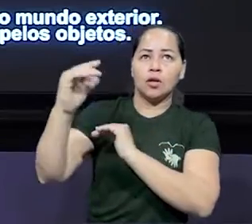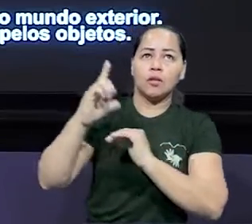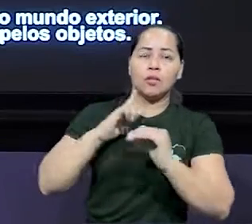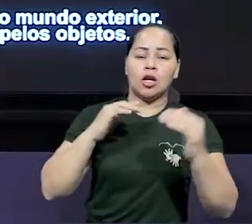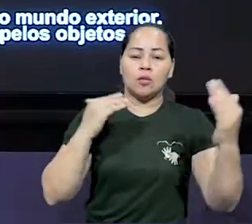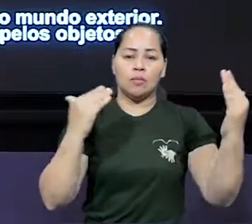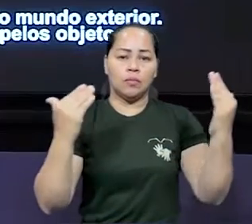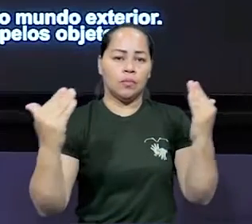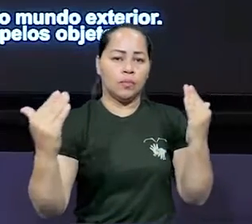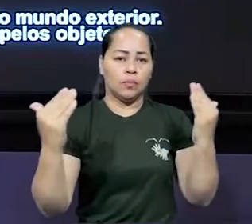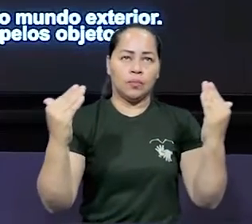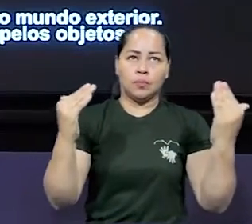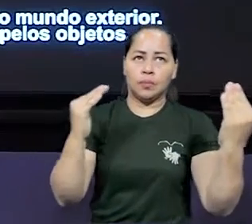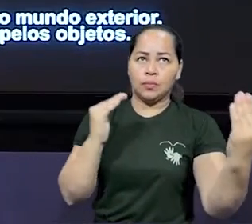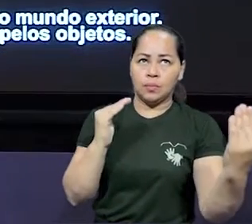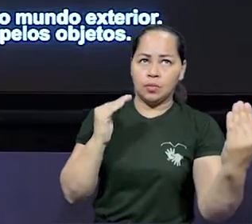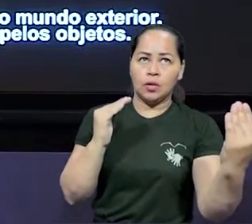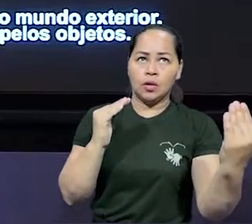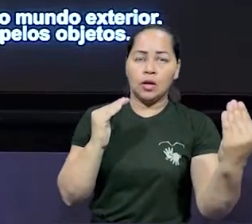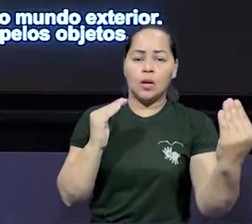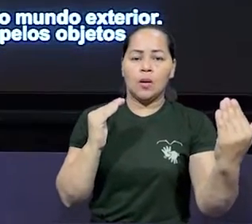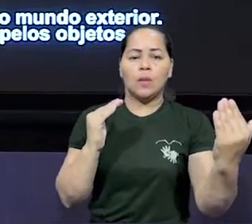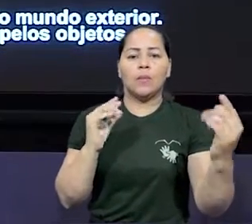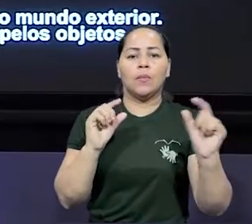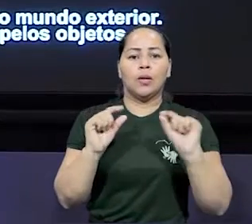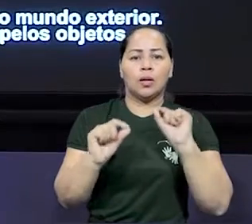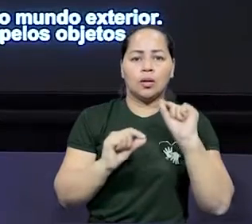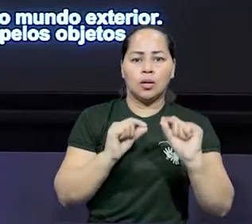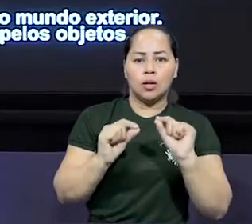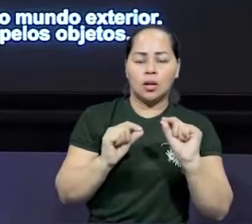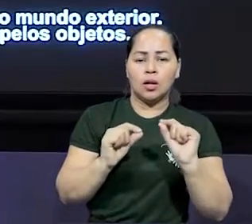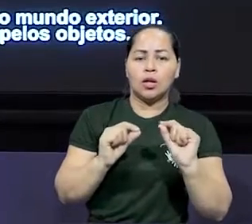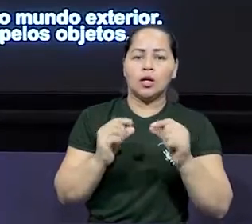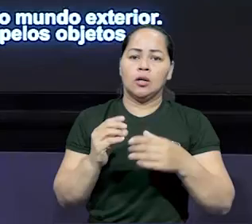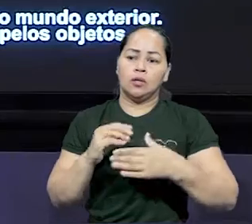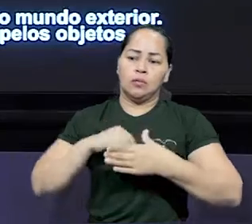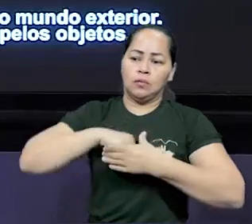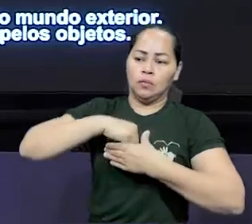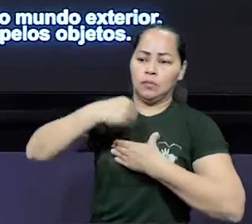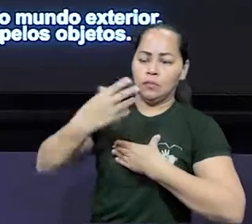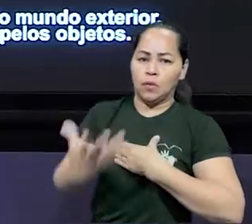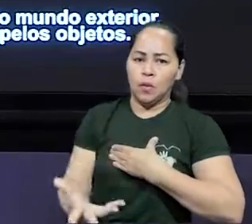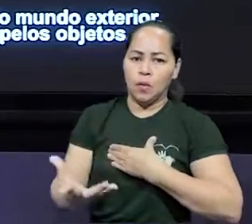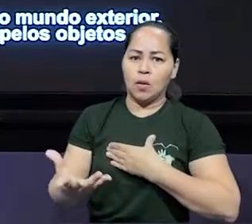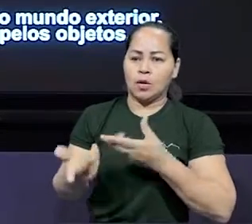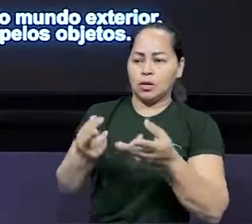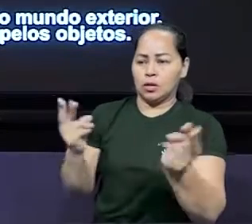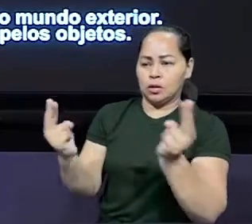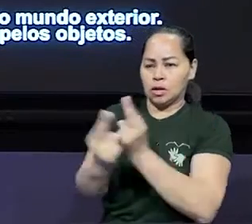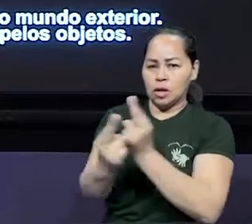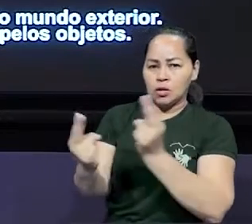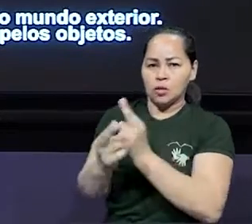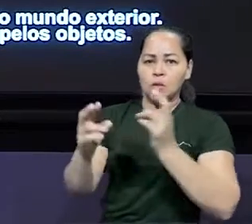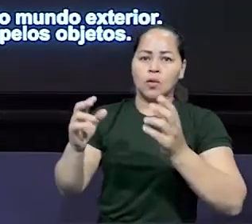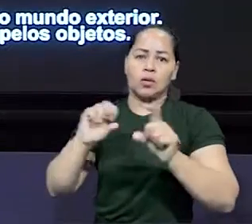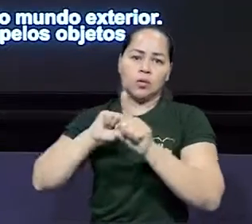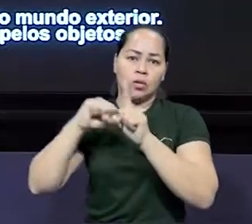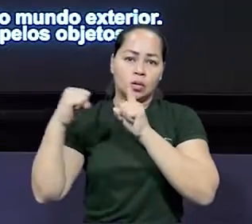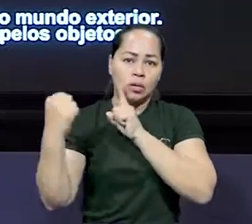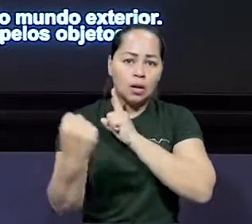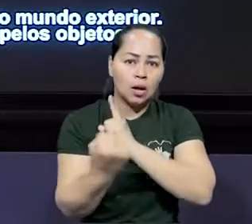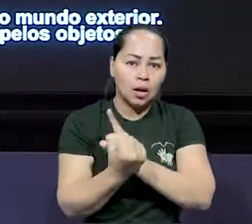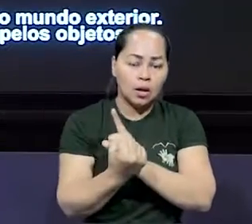entre um movimento, uma etapa mais voltada para o exterior, para as relações sociais, para o mundo, para a